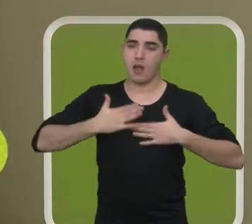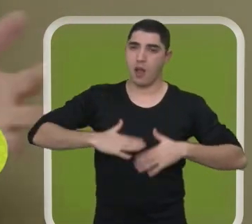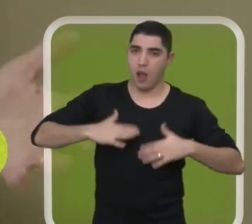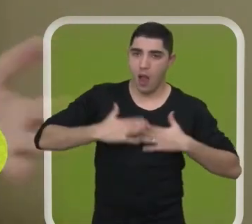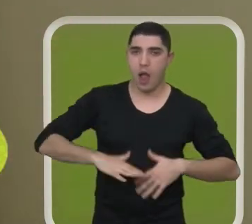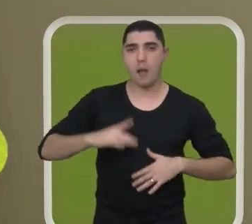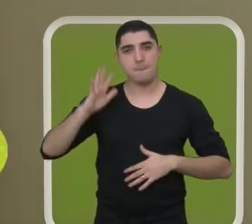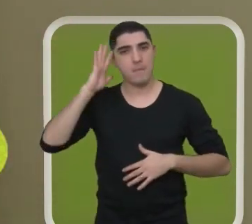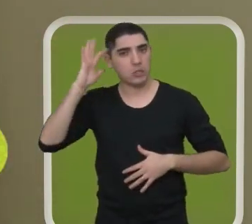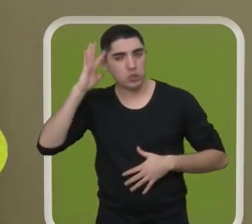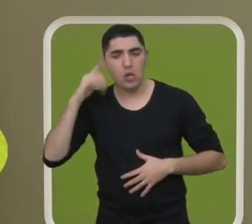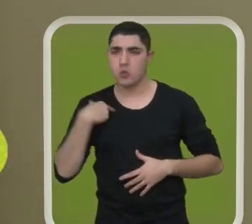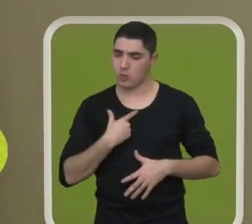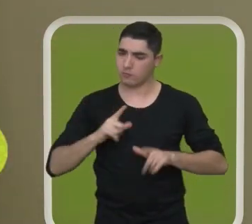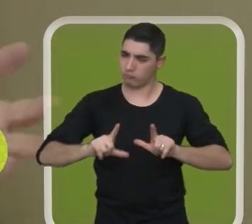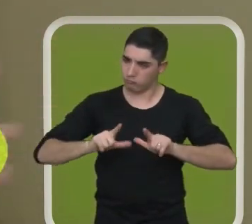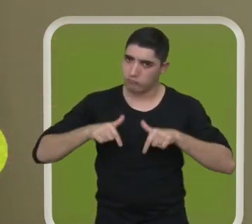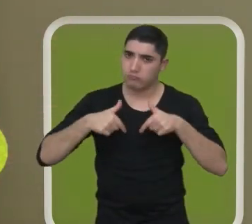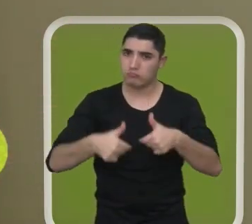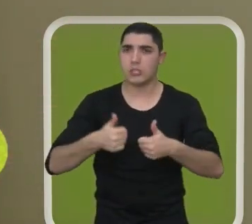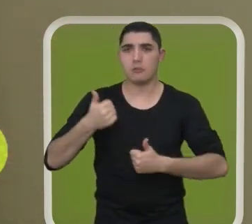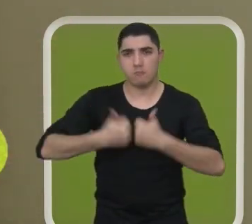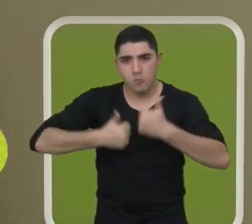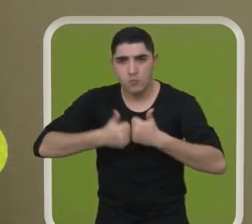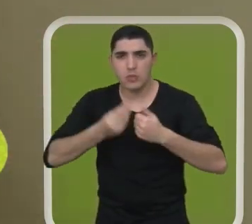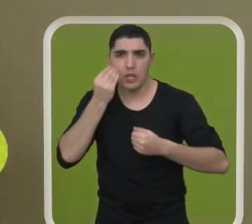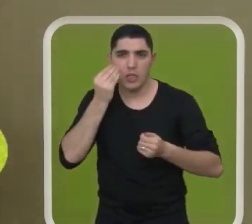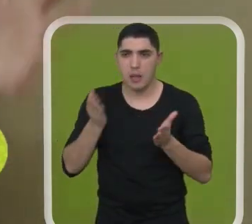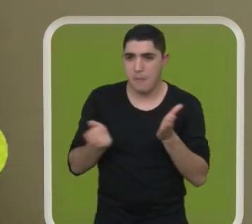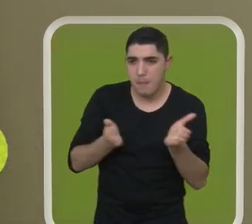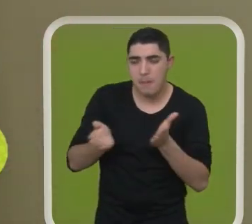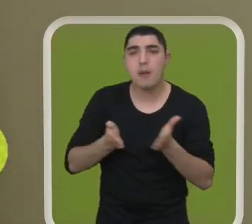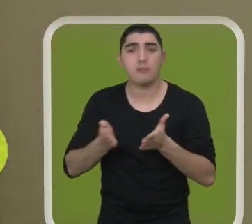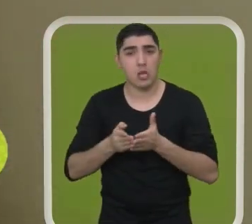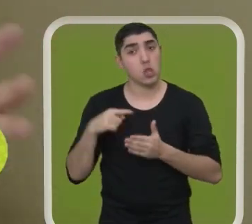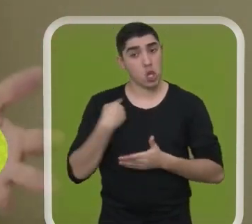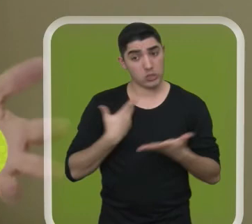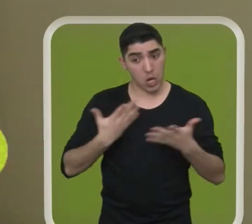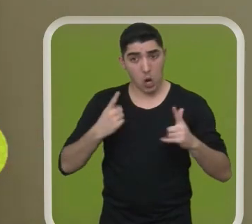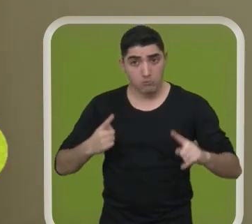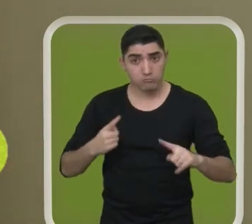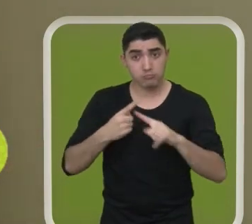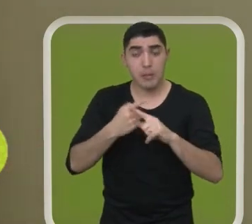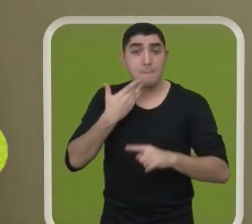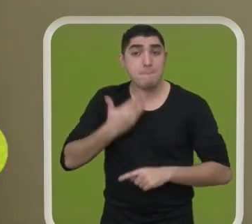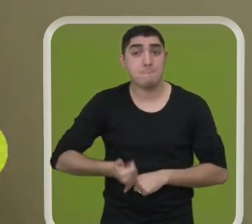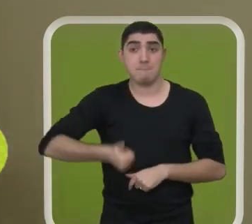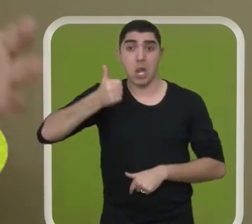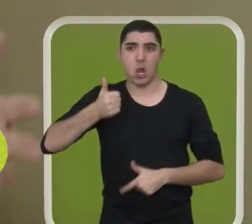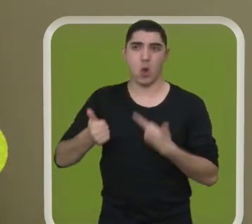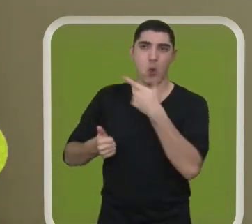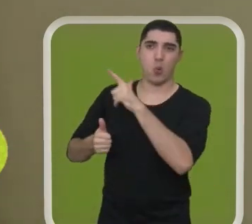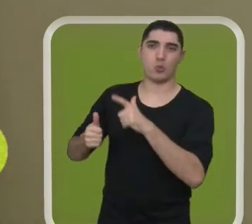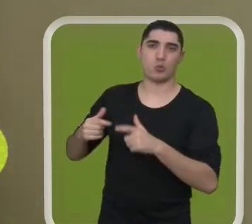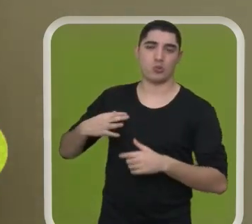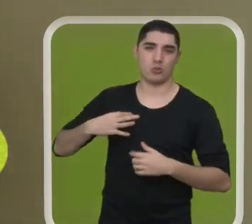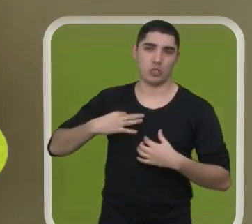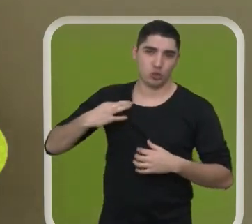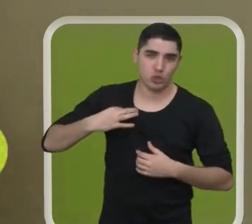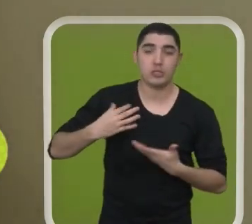nossa parte, fizemos o que a gente podia fazer na primeira fase, vamos enfrentar a melhor equipe do Paulista. E se